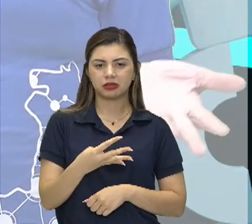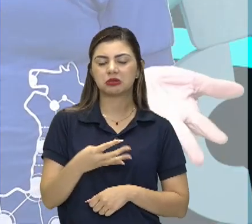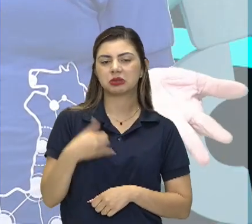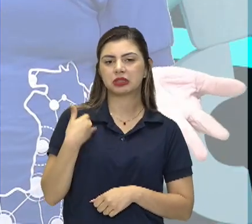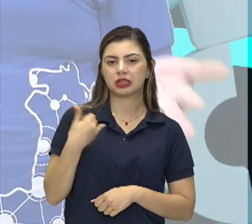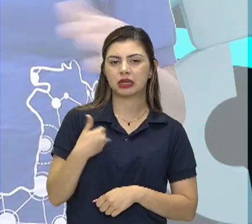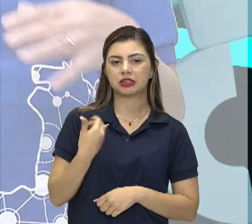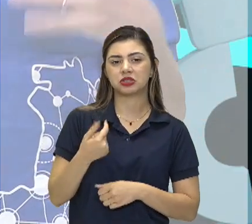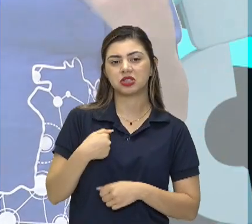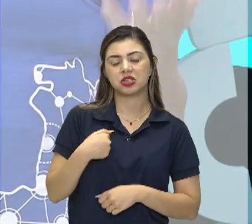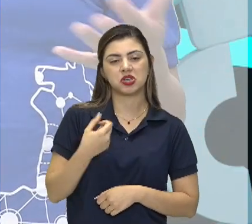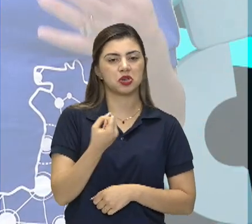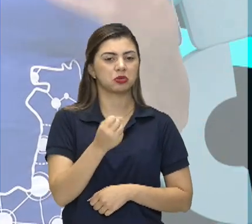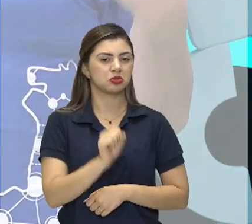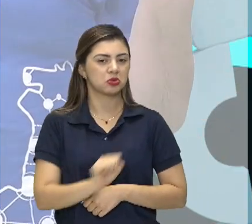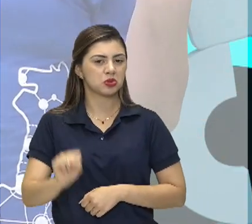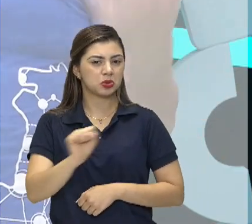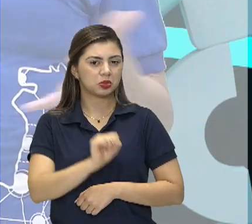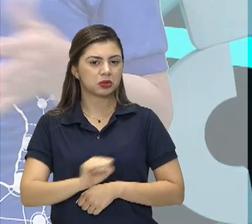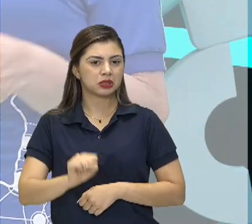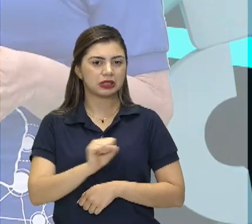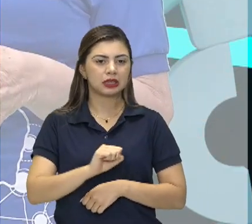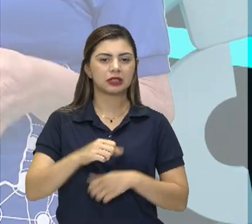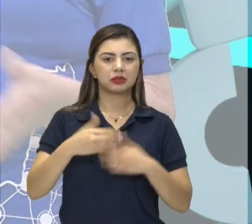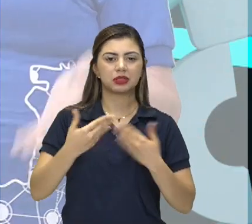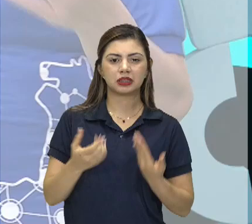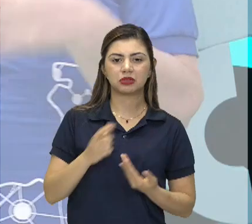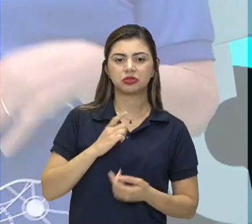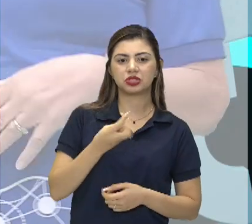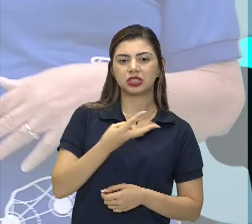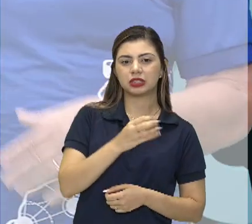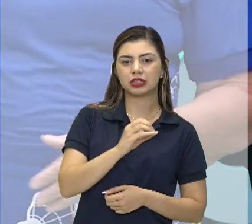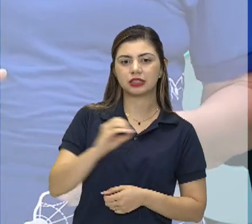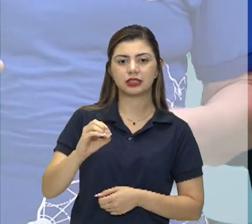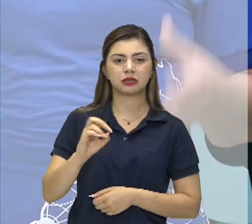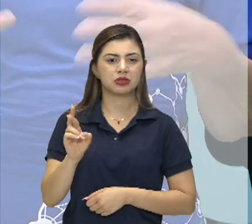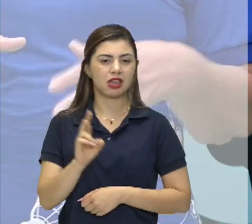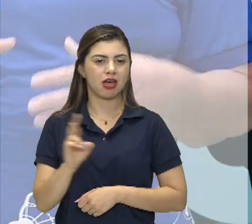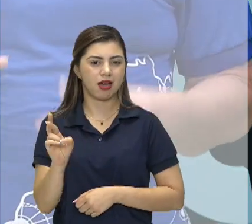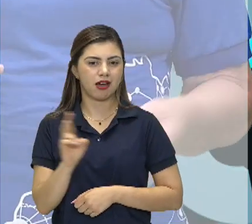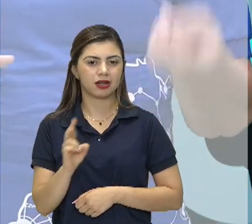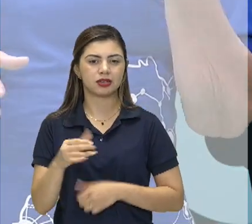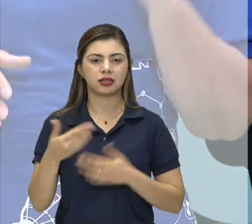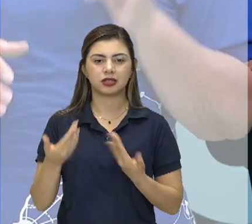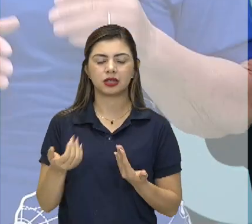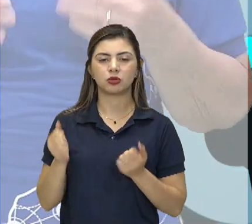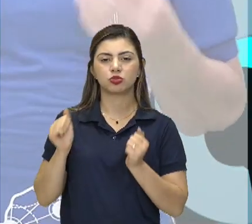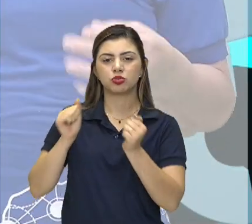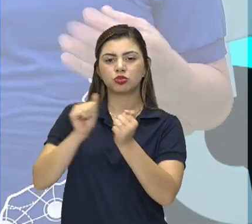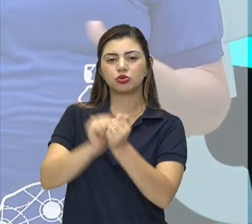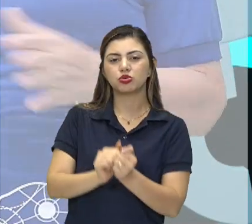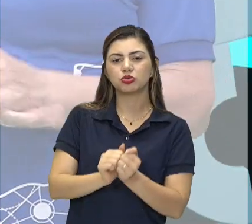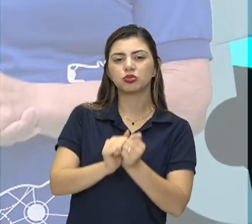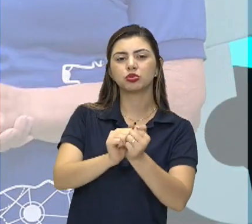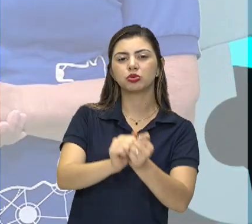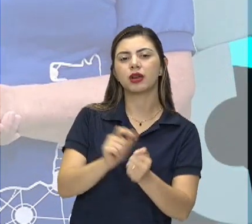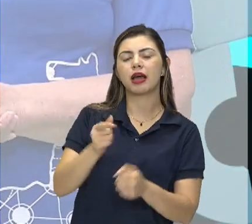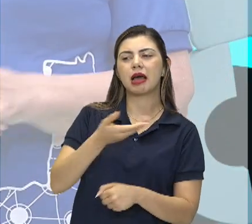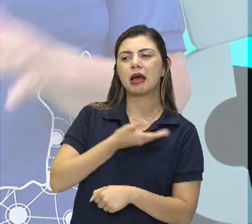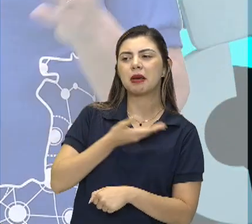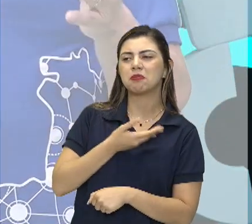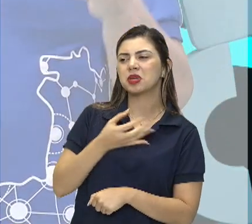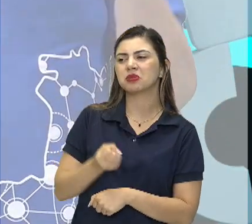era solteiro, possuía cerca de 300 contos e fui acompanhado ao cemitério por 11